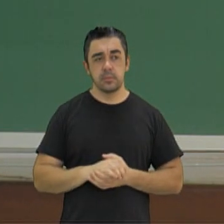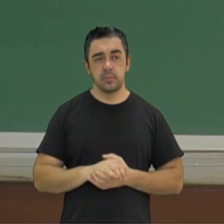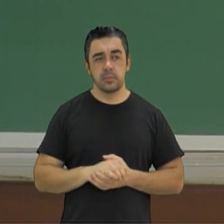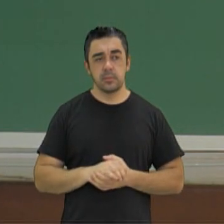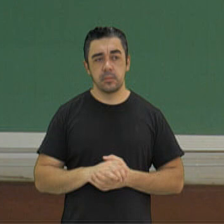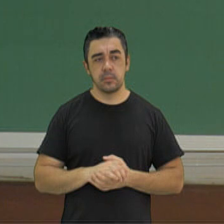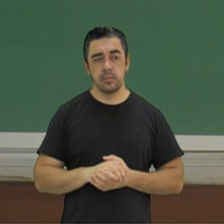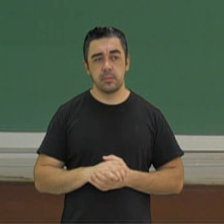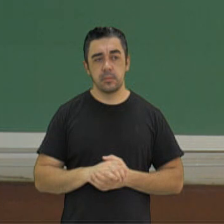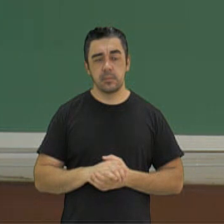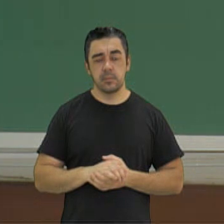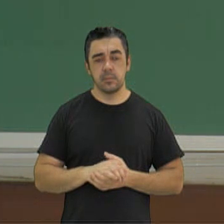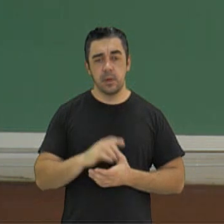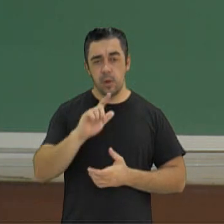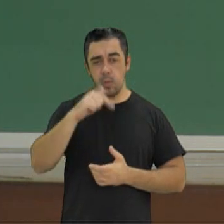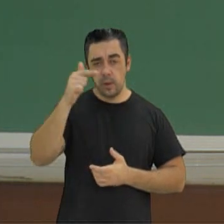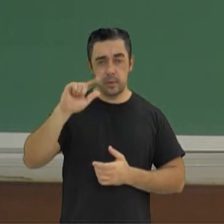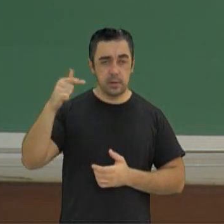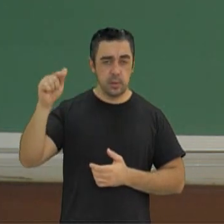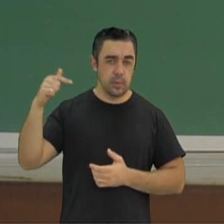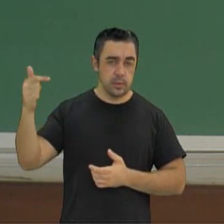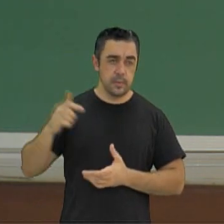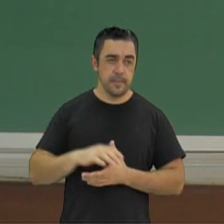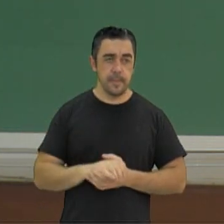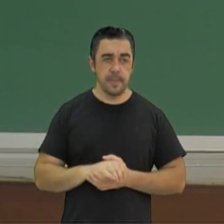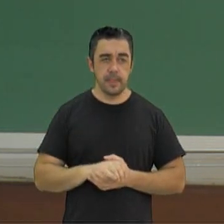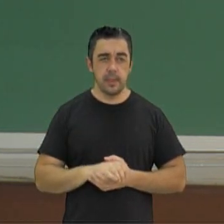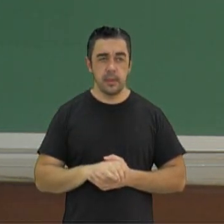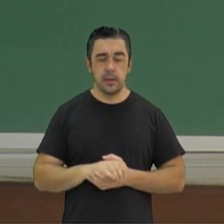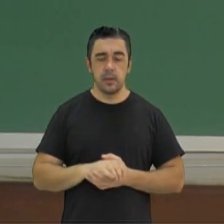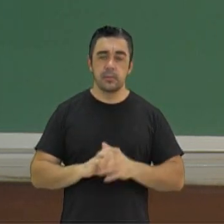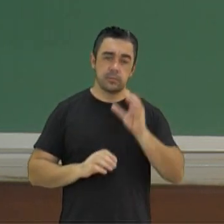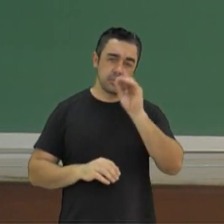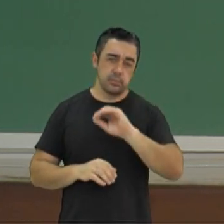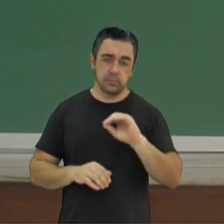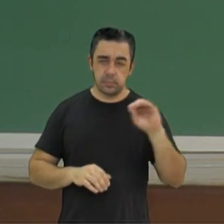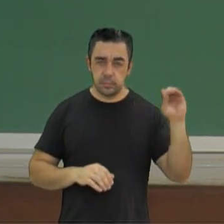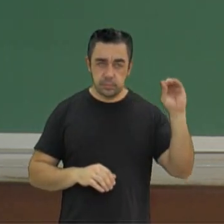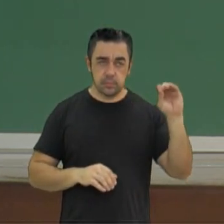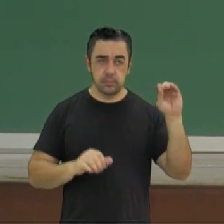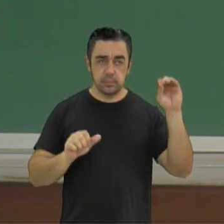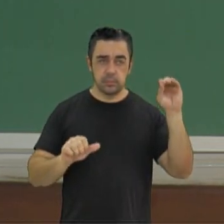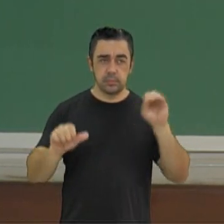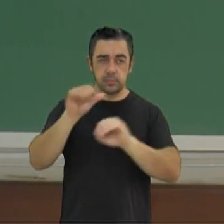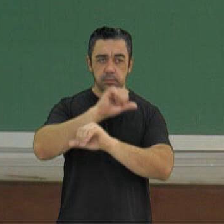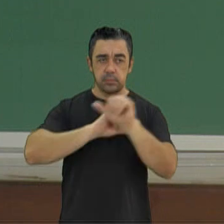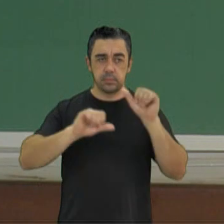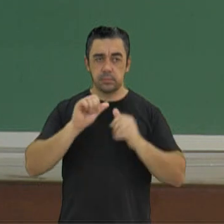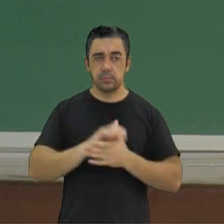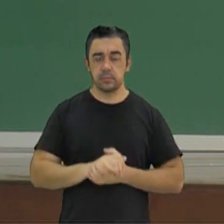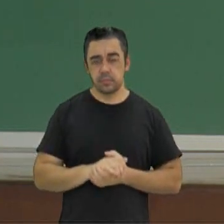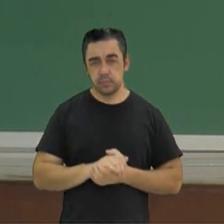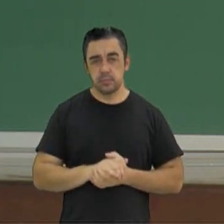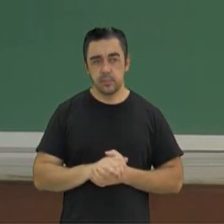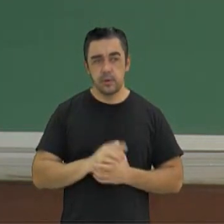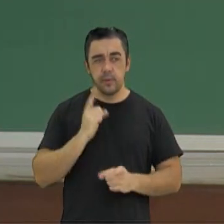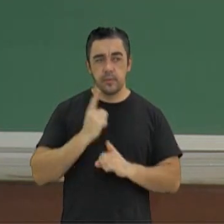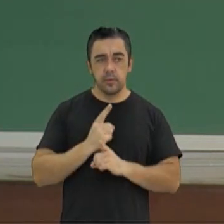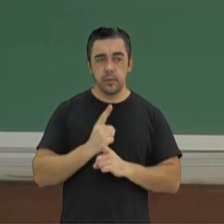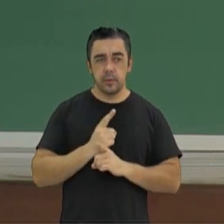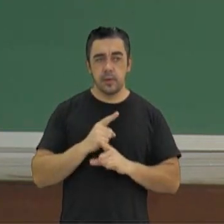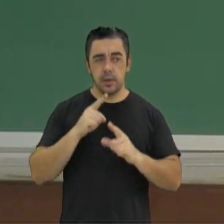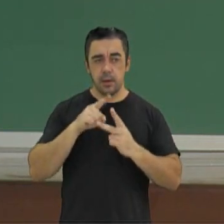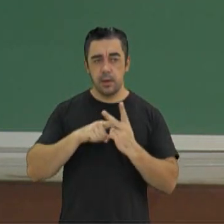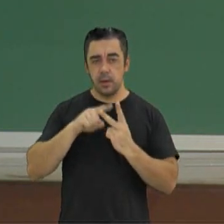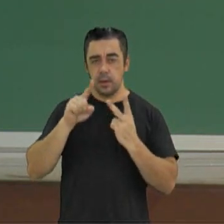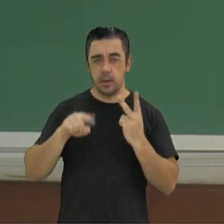quadrado. Você passa o 15 ao quadrado para lá, traz para cá o H ao quadrado, que é a nossa alturinha, eu vou chegar em raiz de